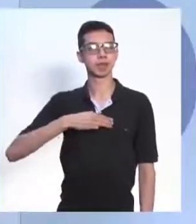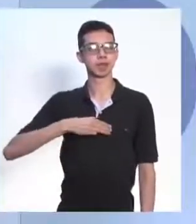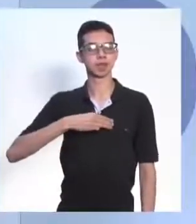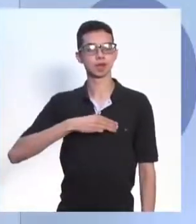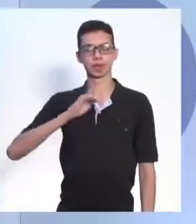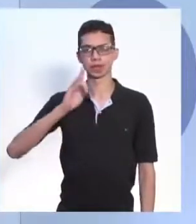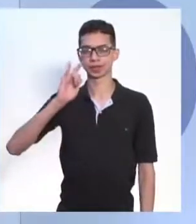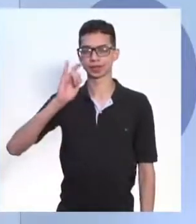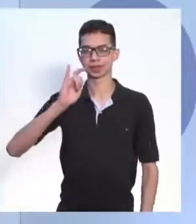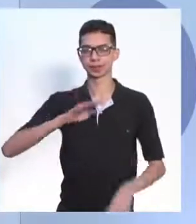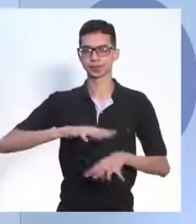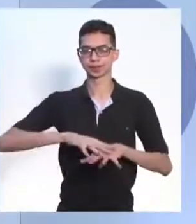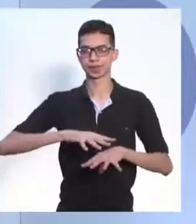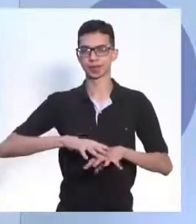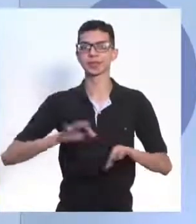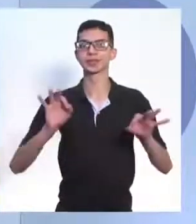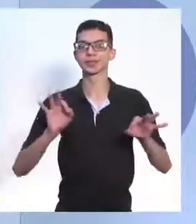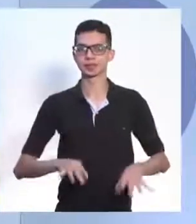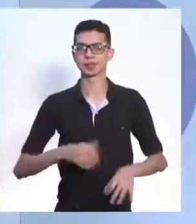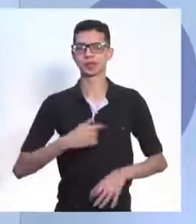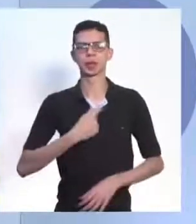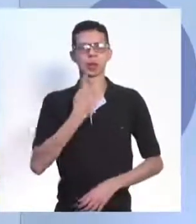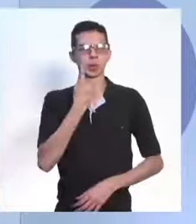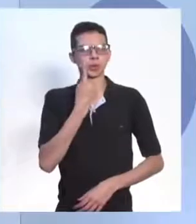aí esses dias, muitas